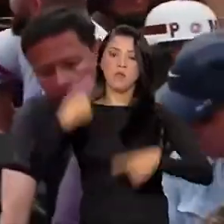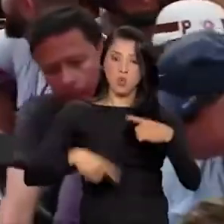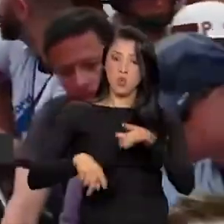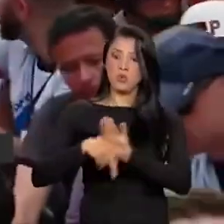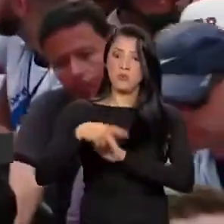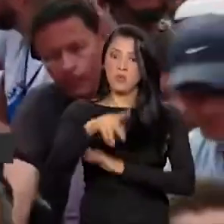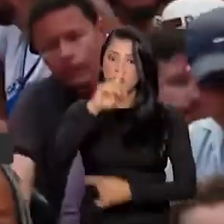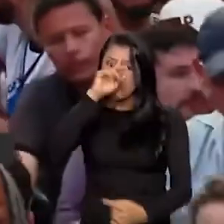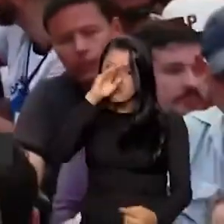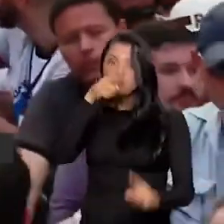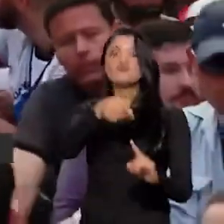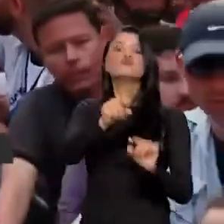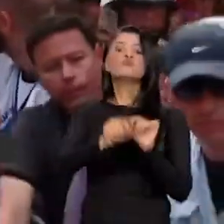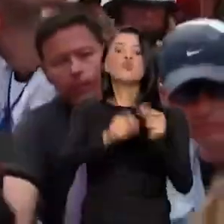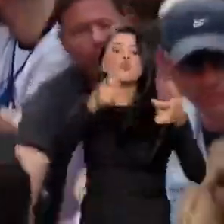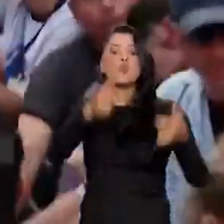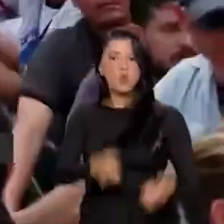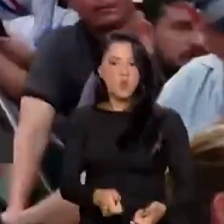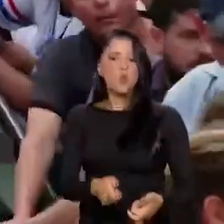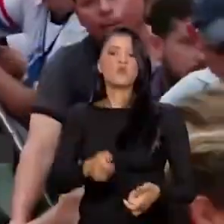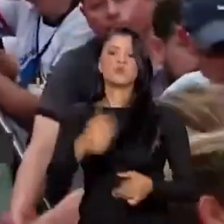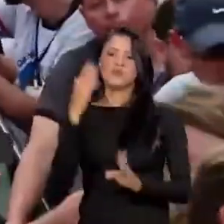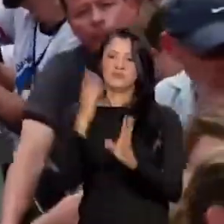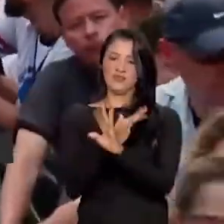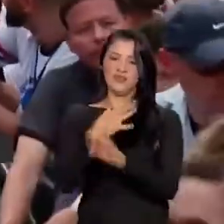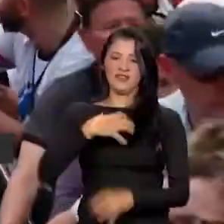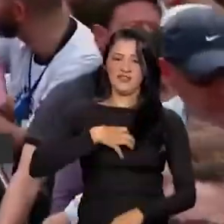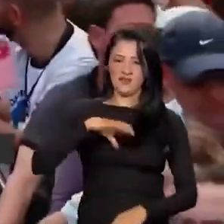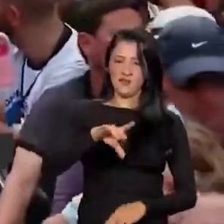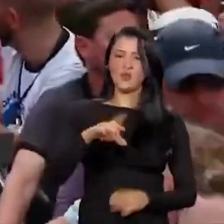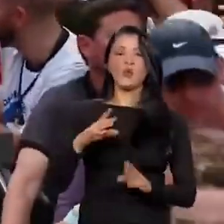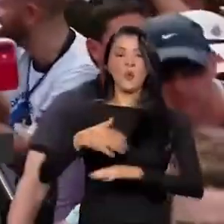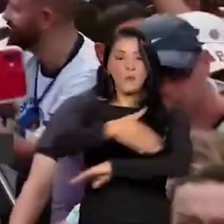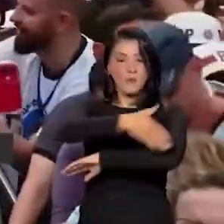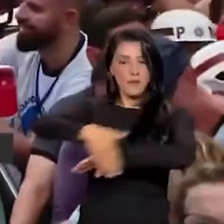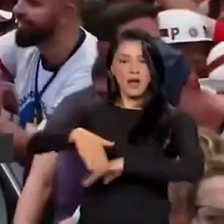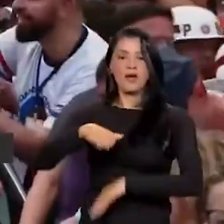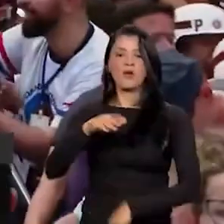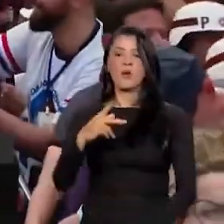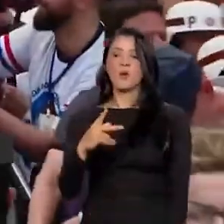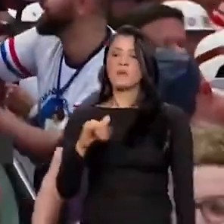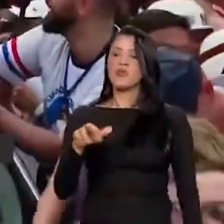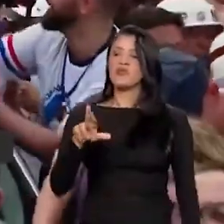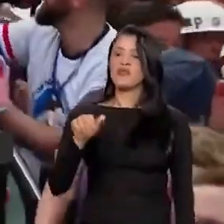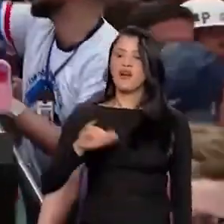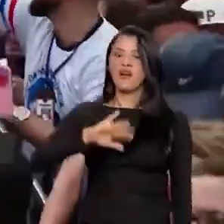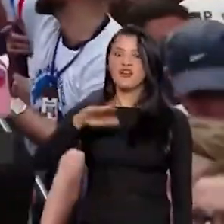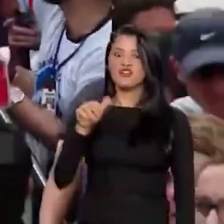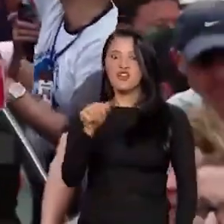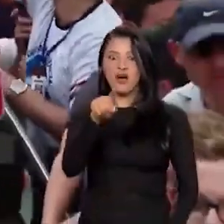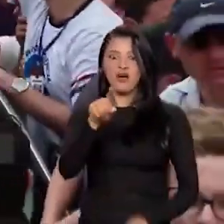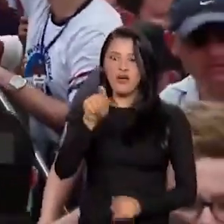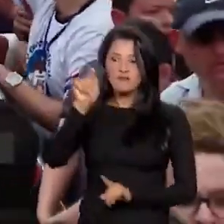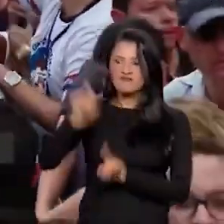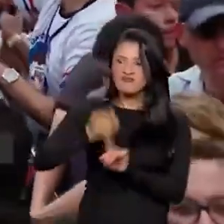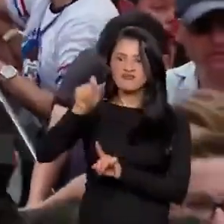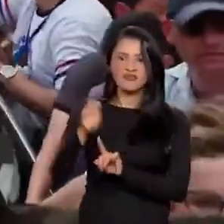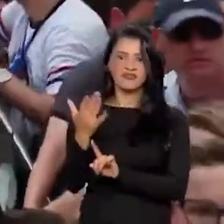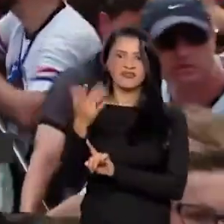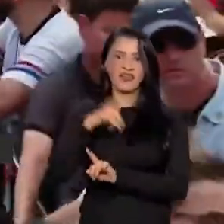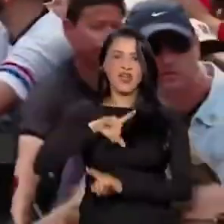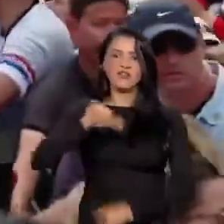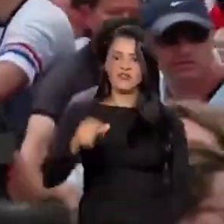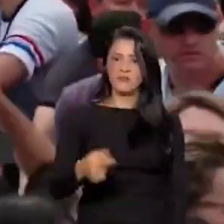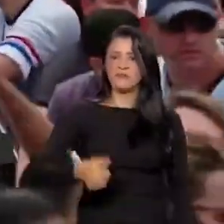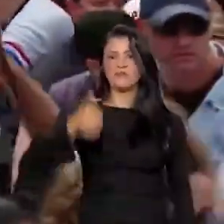de Salvador, no bairro de Pirajá, onde se acende uma pira no dia